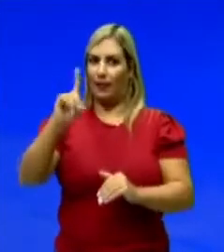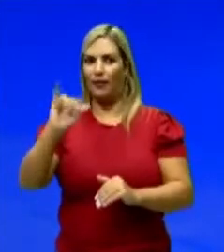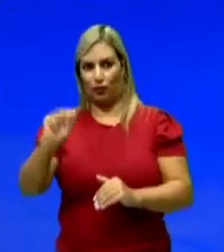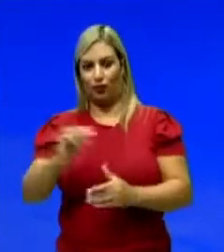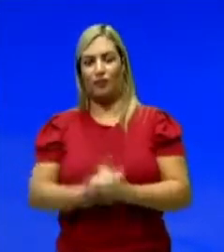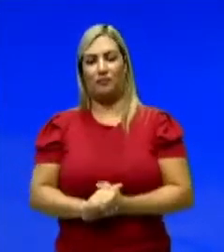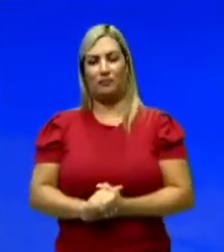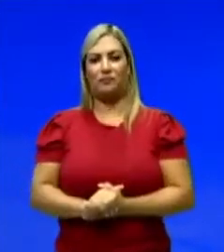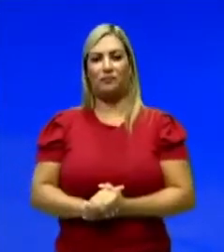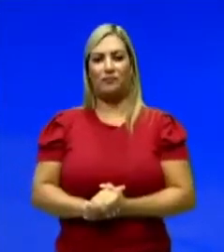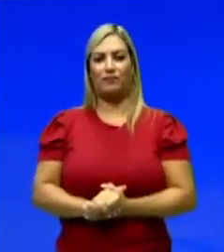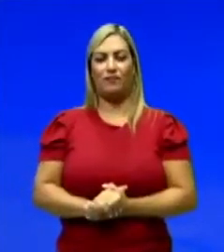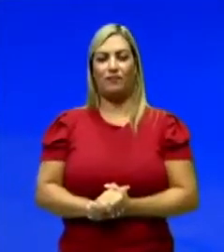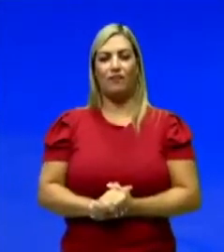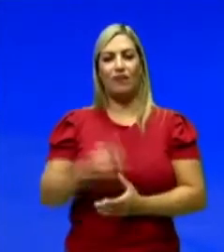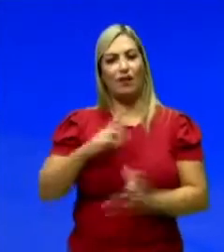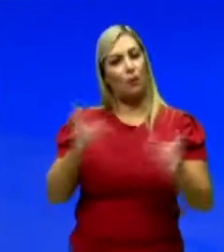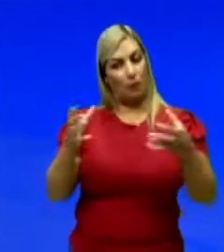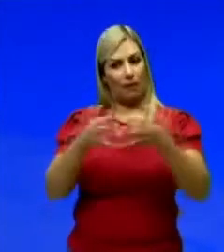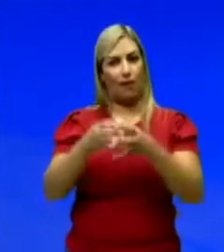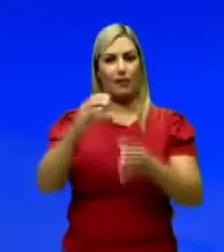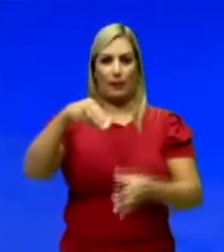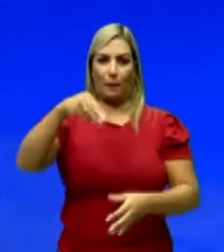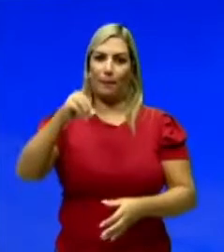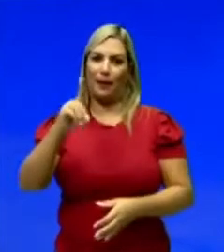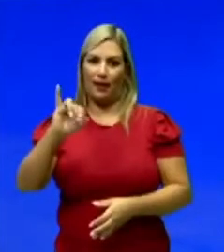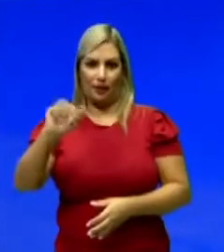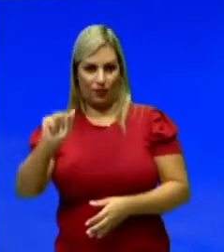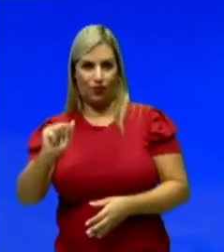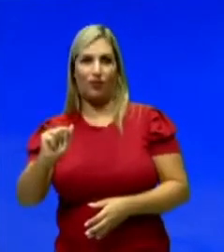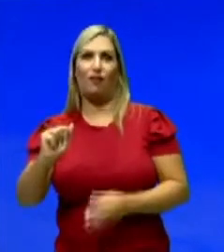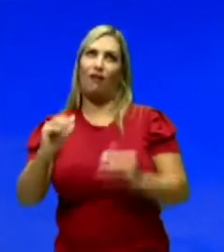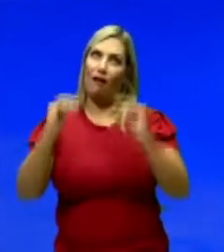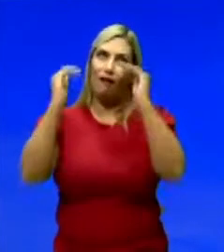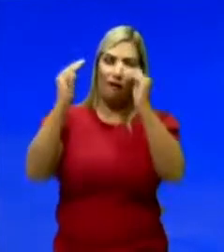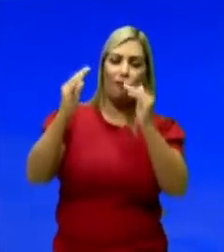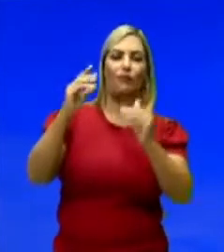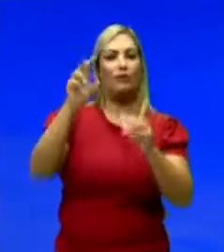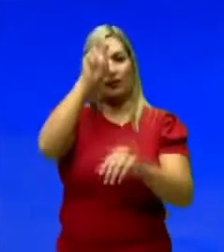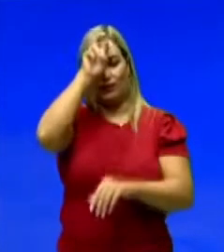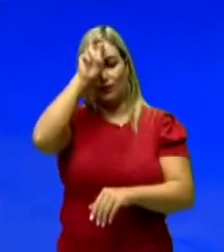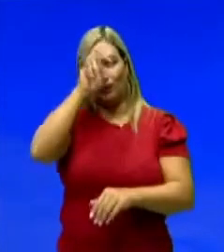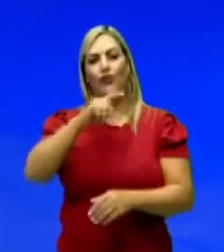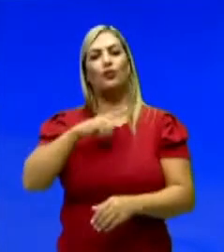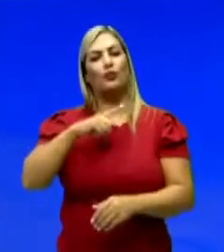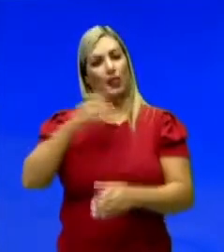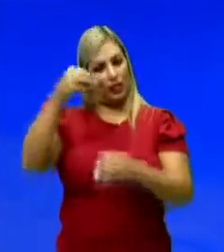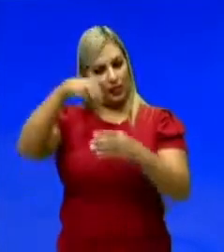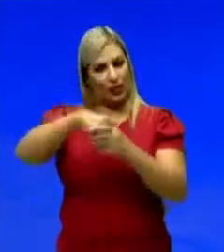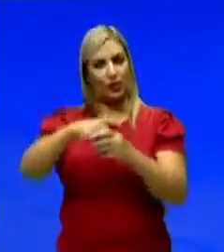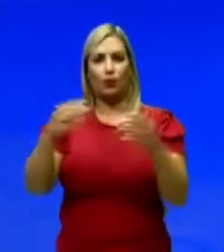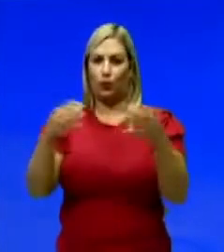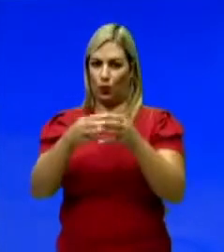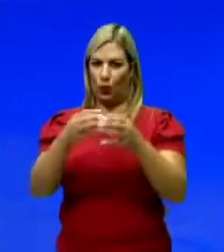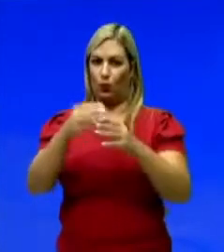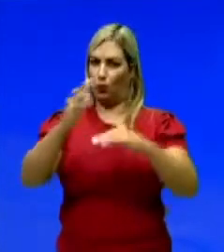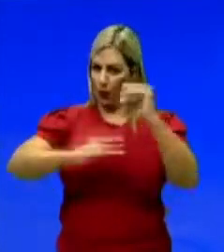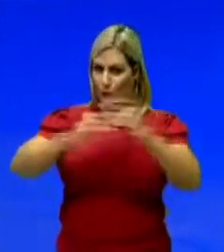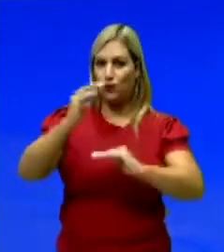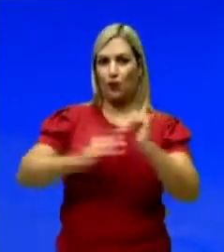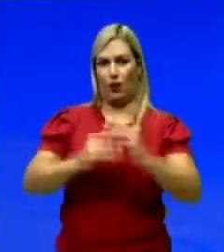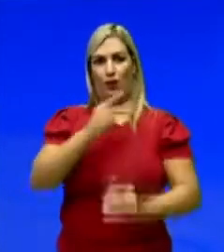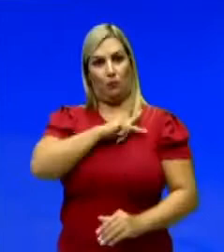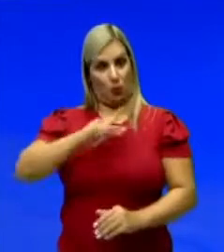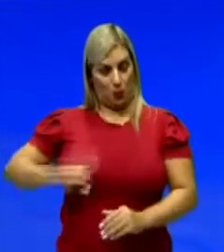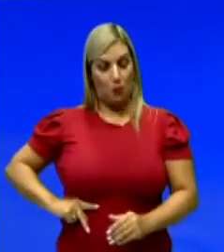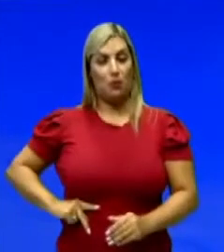se chamar assim né conselho de classe média mas existe uma classe média alta no egito que era constituído pelo alto funcionalismo